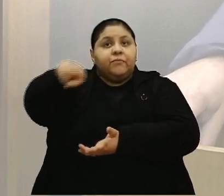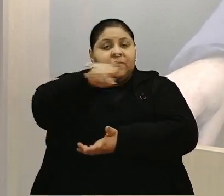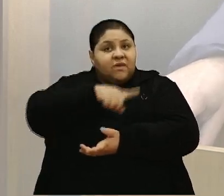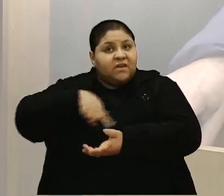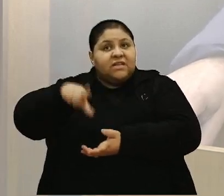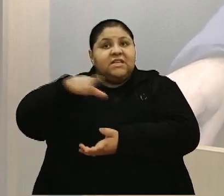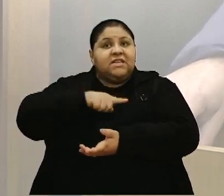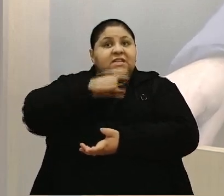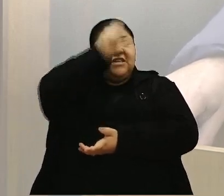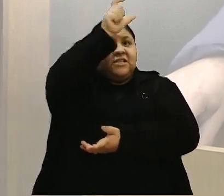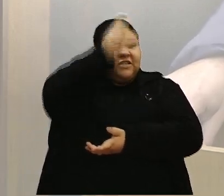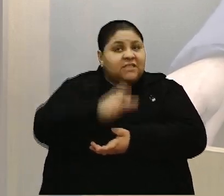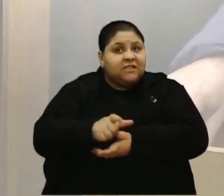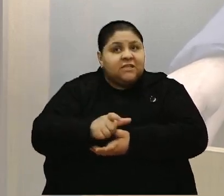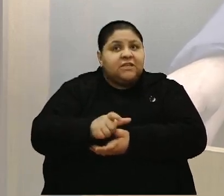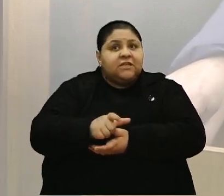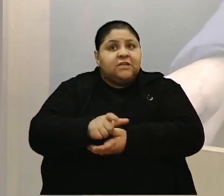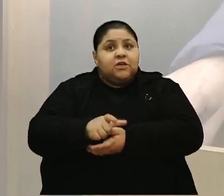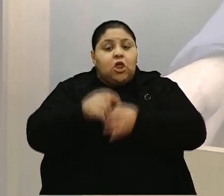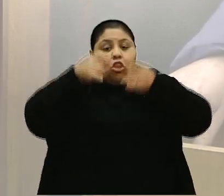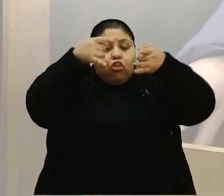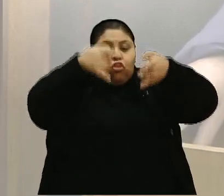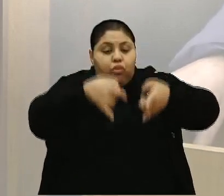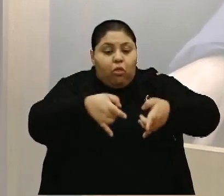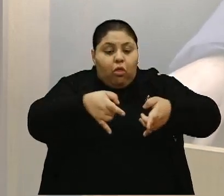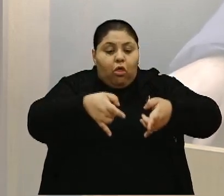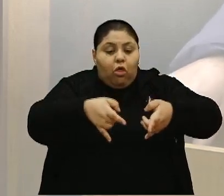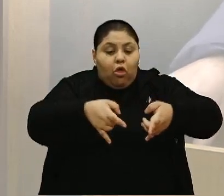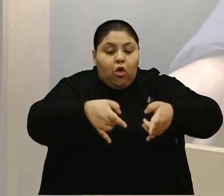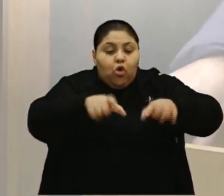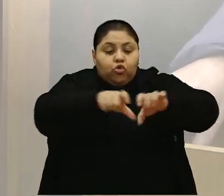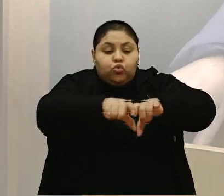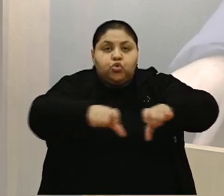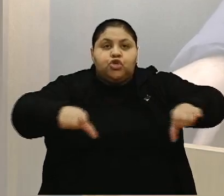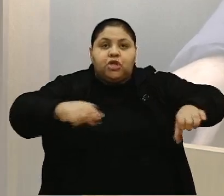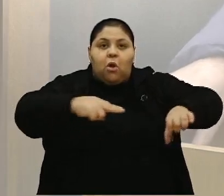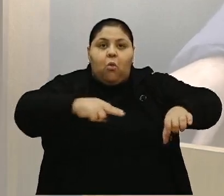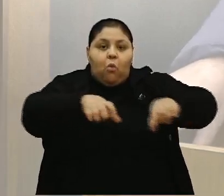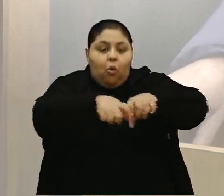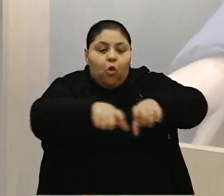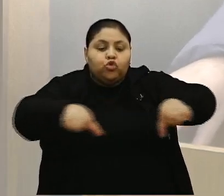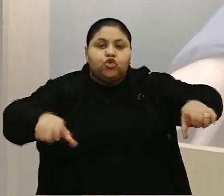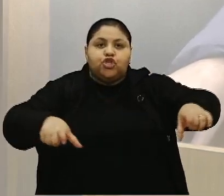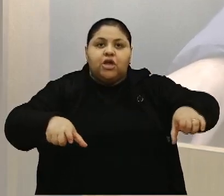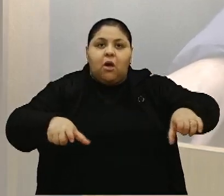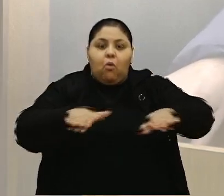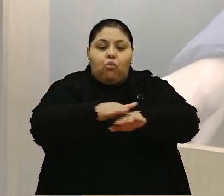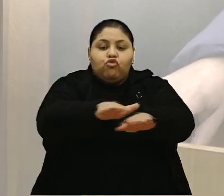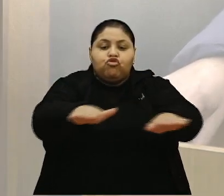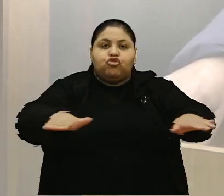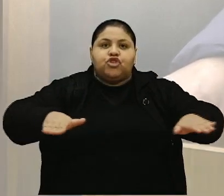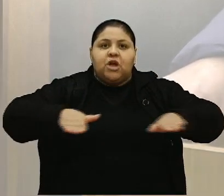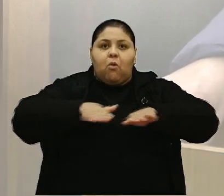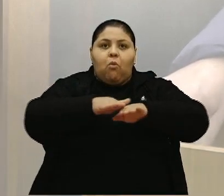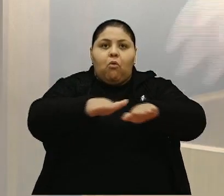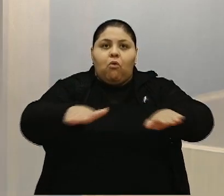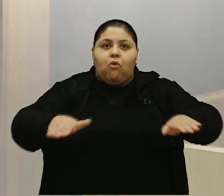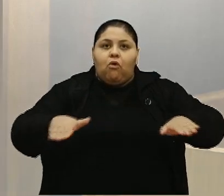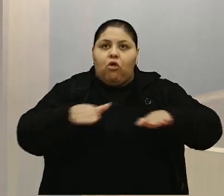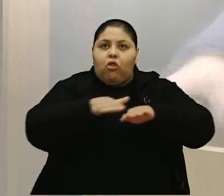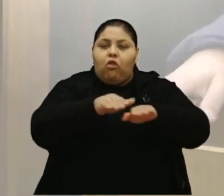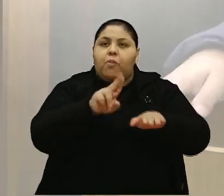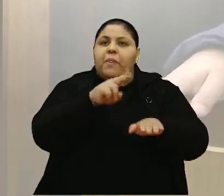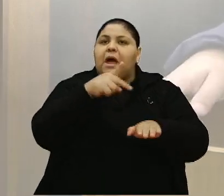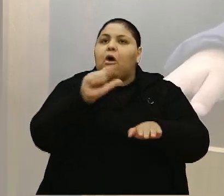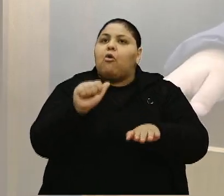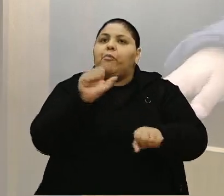ter gente deitada no chão das UPAs, porque não se toma iniciativa, que se compre leito na Unimed. Ou nós vamos